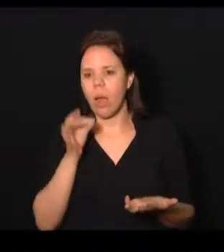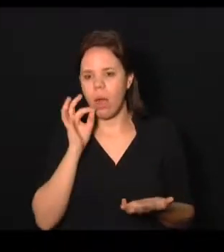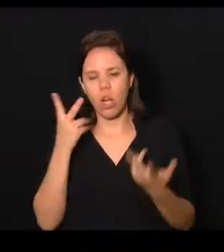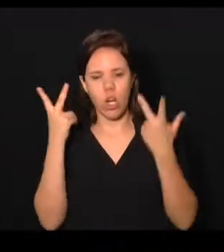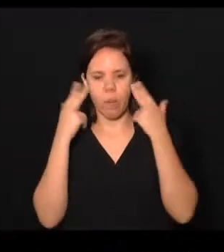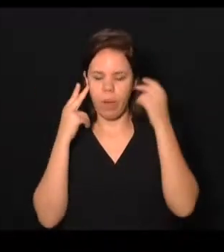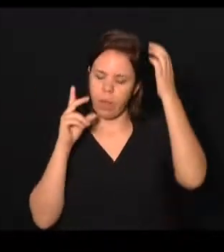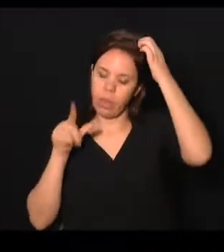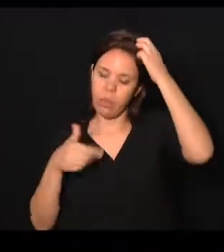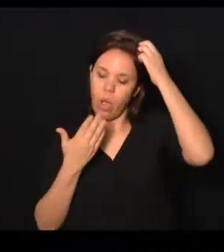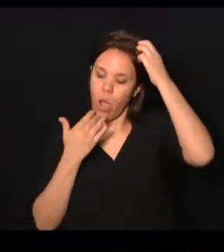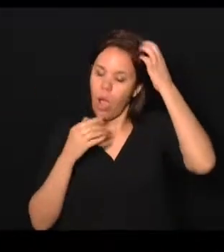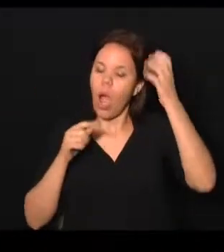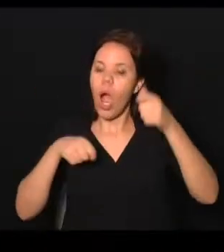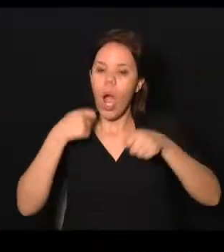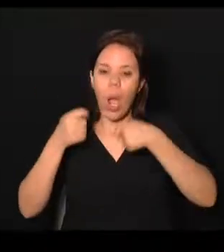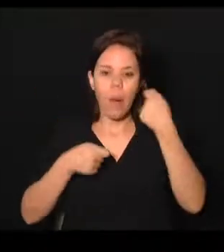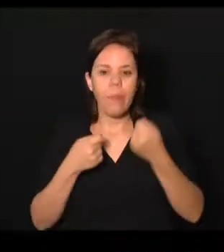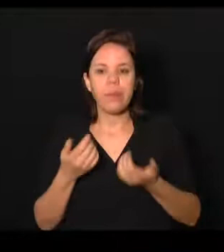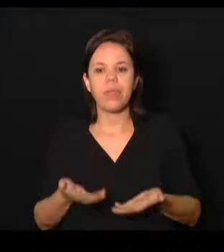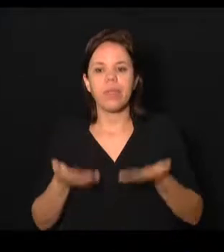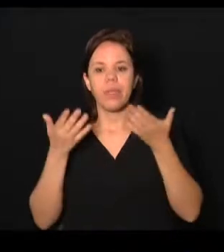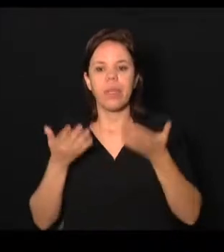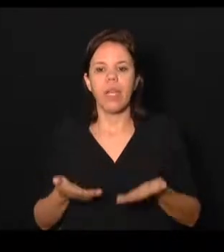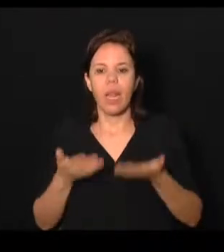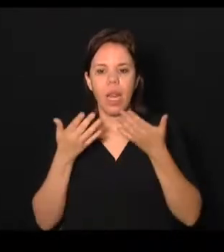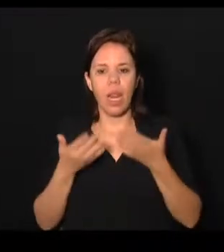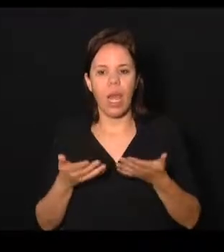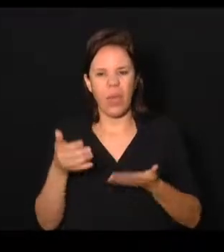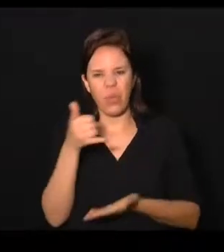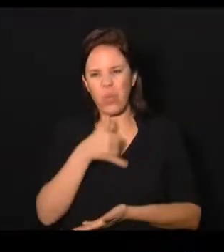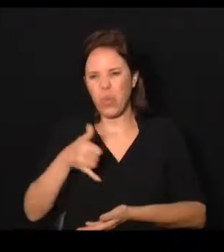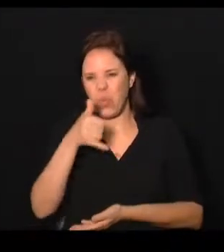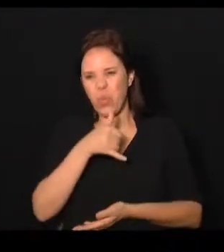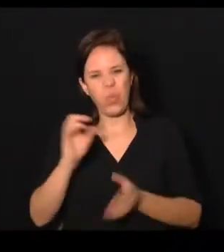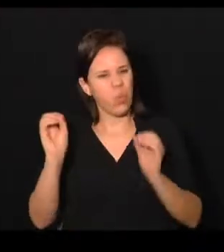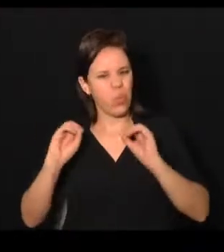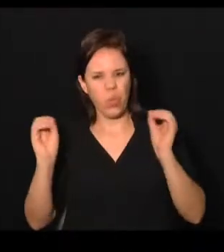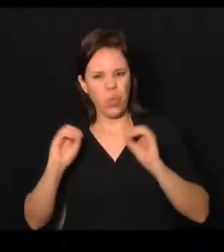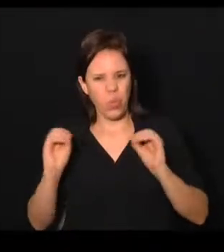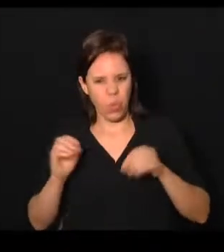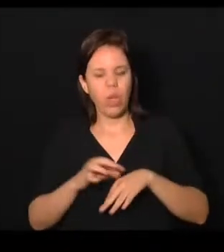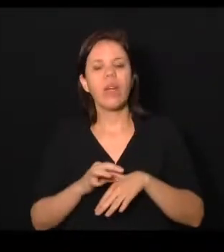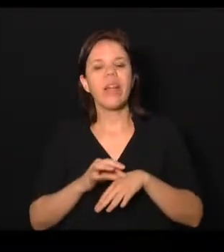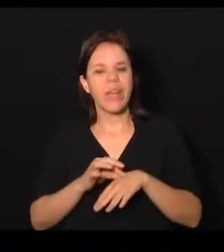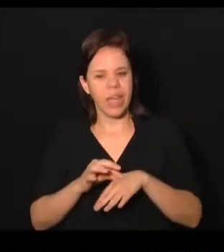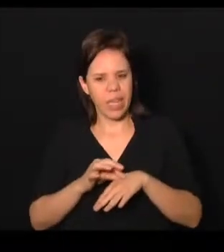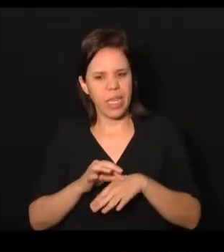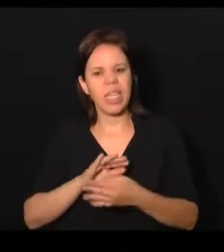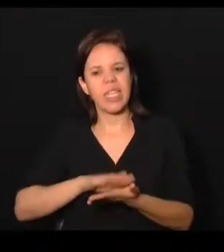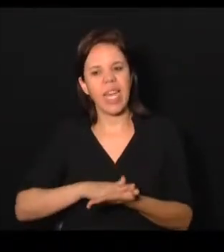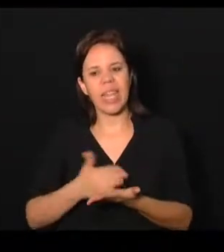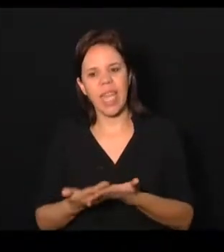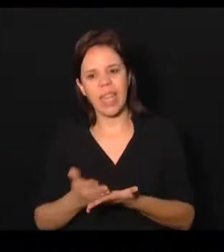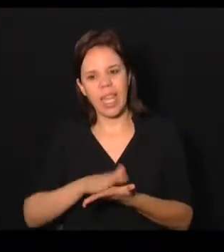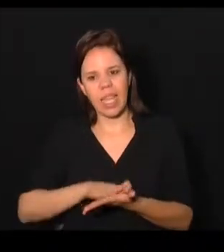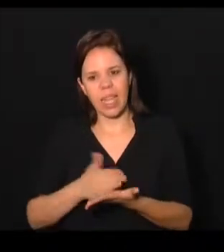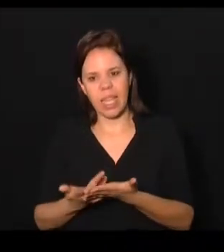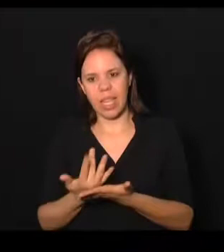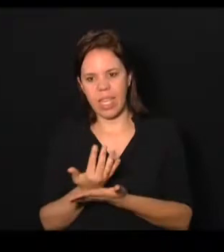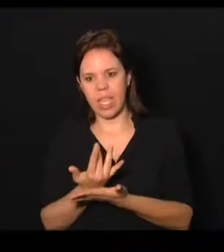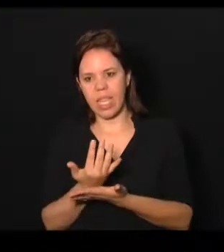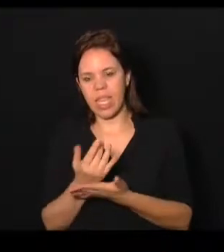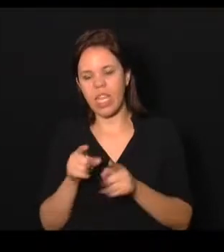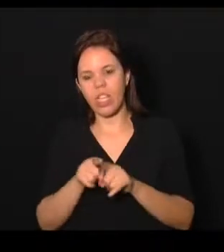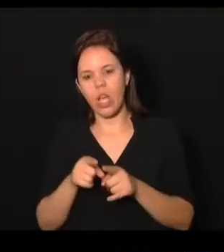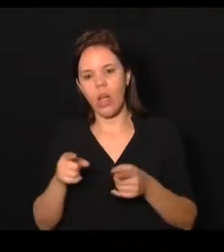gente pede que seja um almoço leve. O que é um almoço leve? Uma carninha leve, grelhada, uma saladinha,